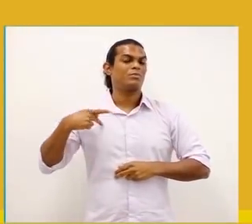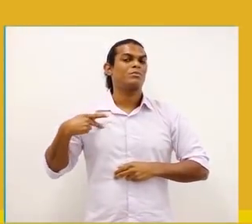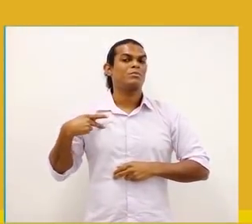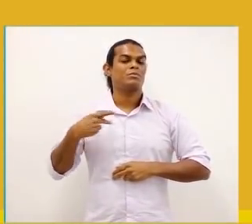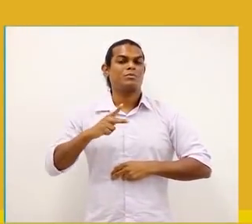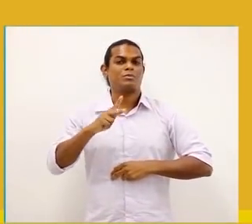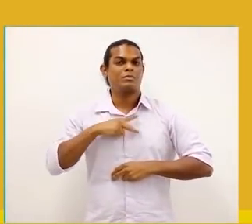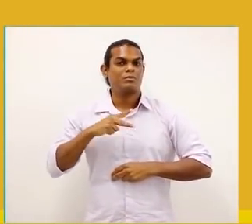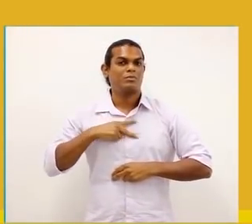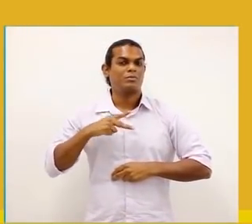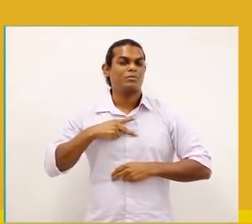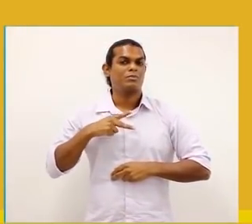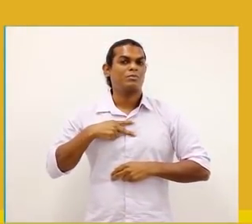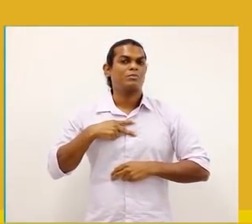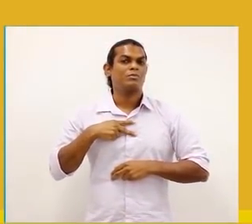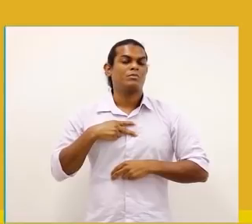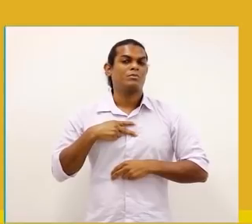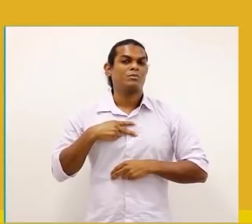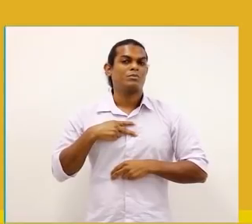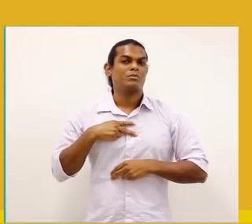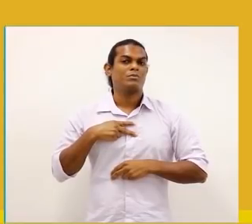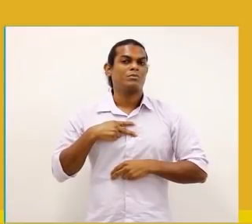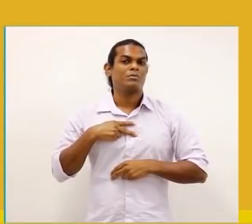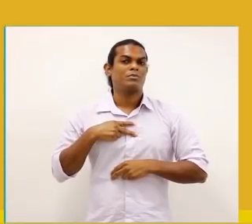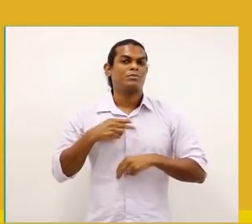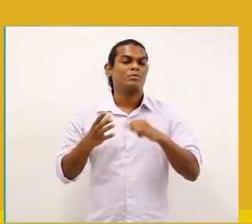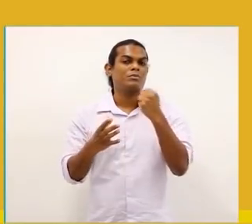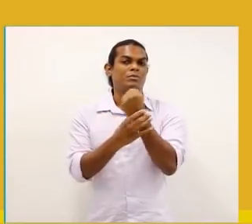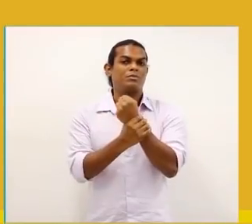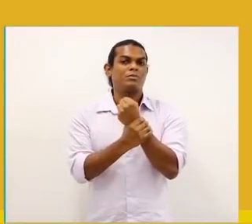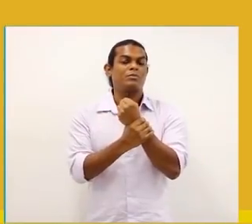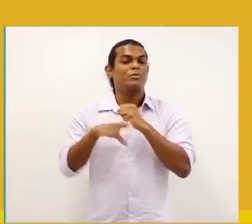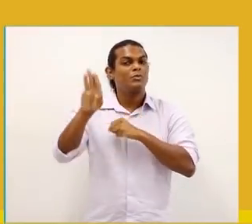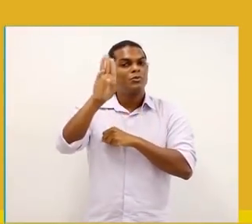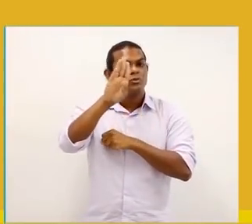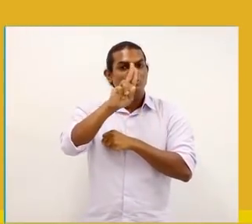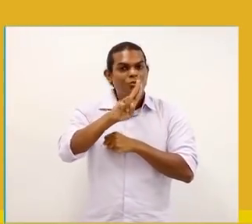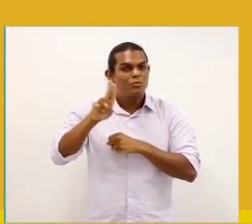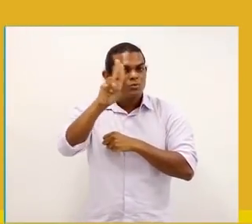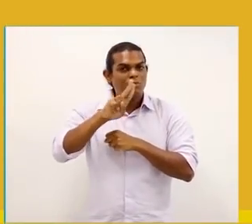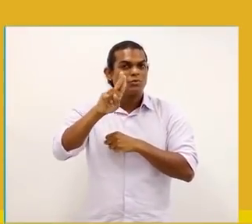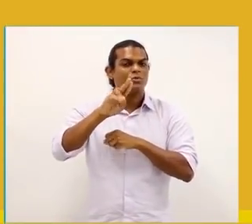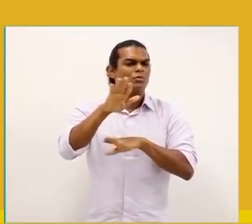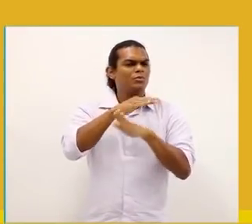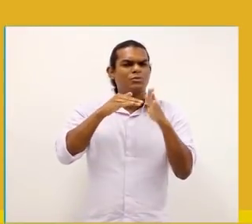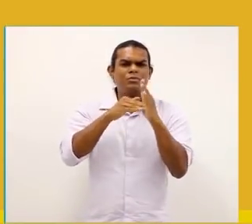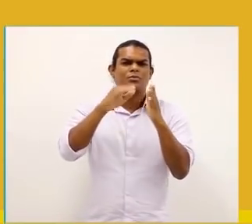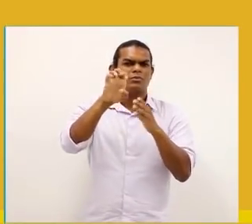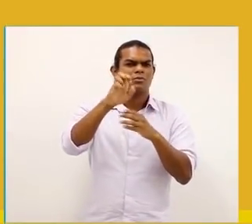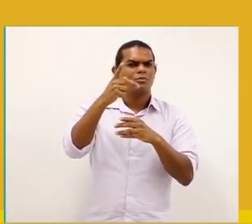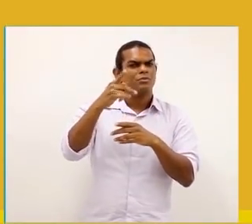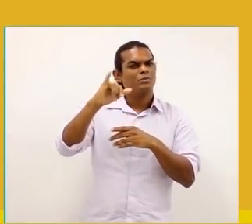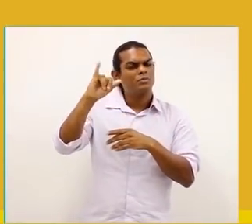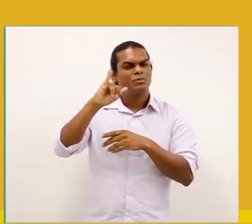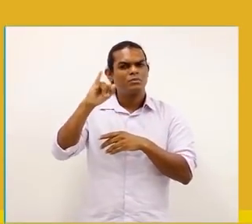o EPI, por exemplo, que é uma obrigatoriedade, e que são fornecidos pelo empregado. O empregador